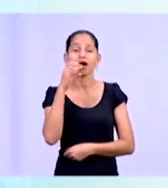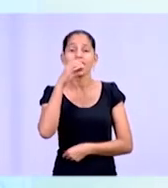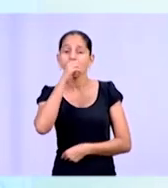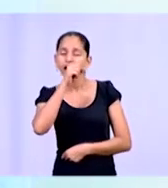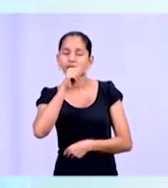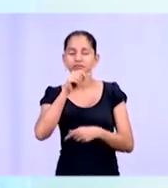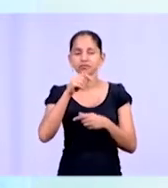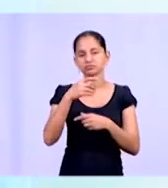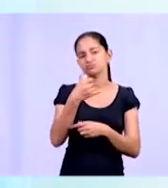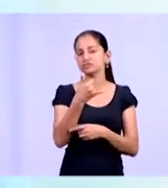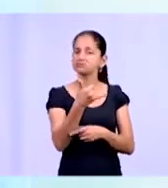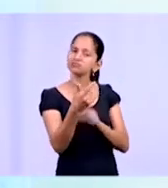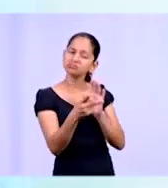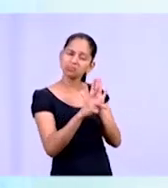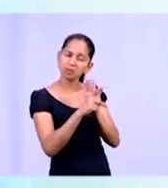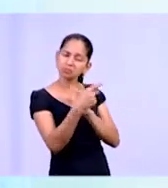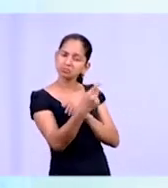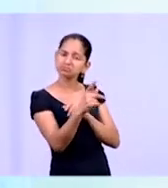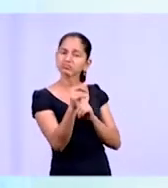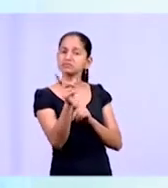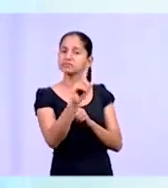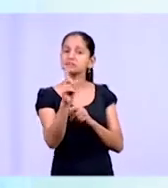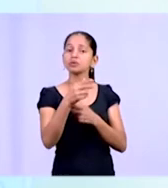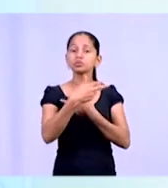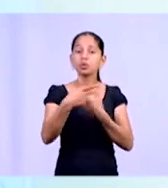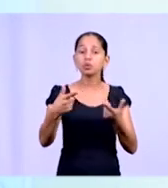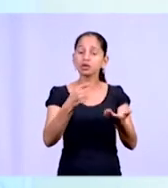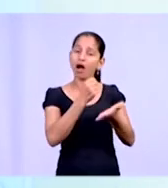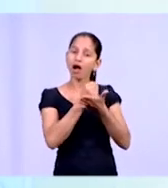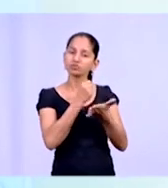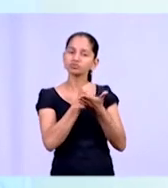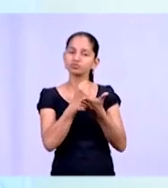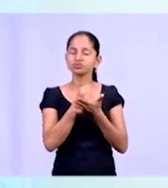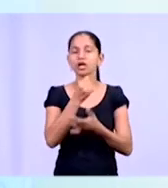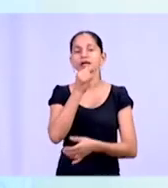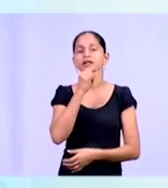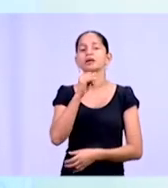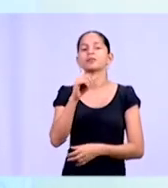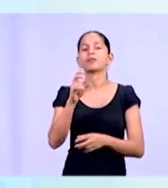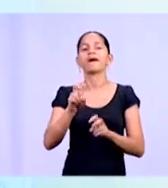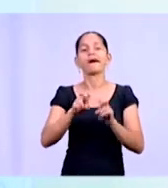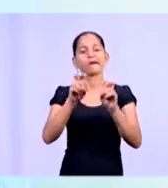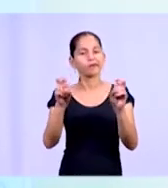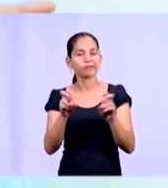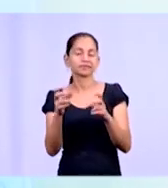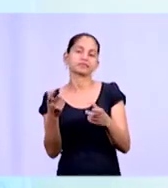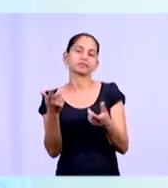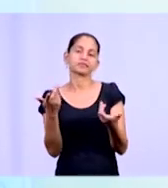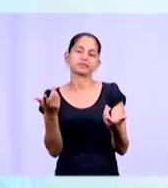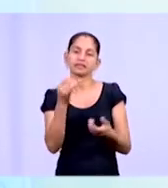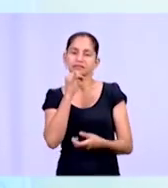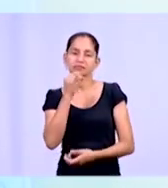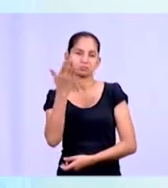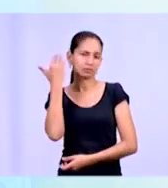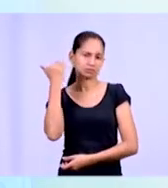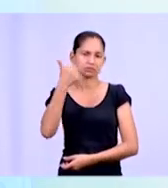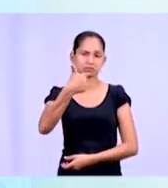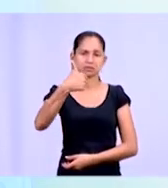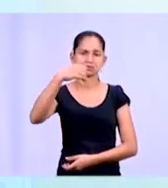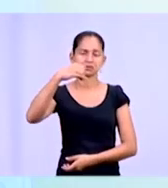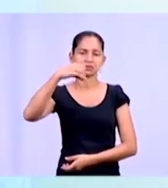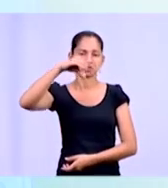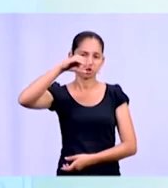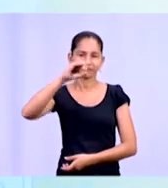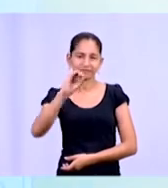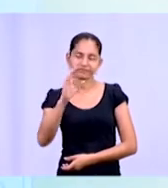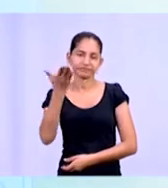dos equipamentos, mas dos serviços, né? Você ter um computador desse na década de 90, né?